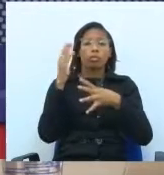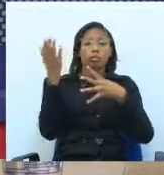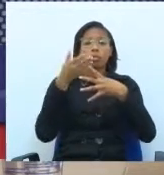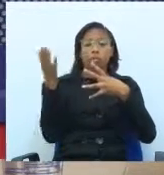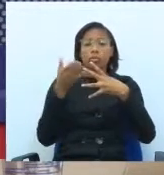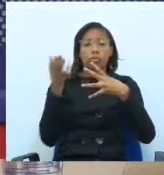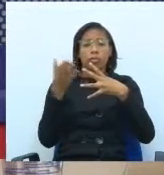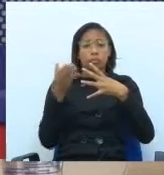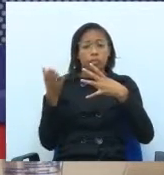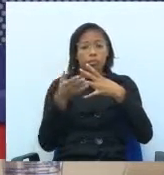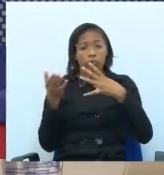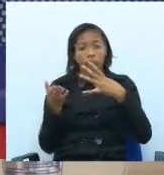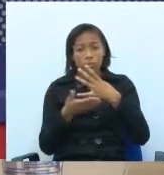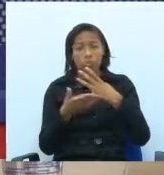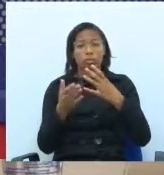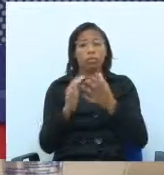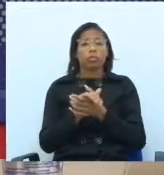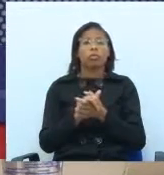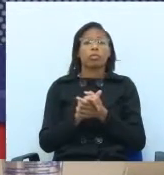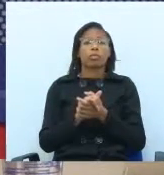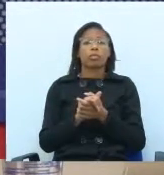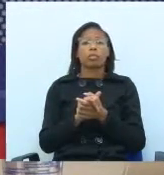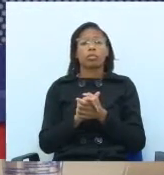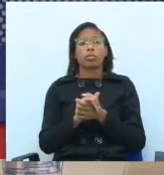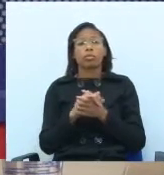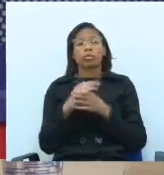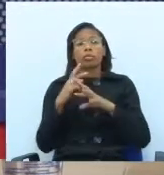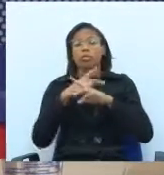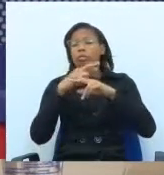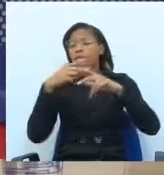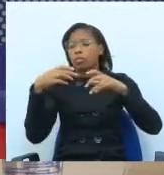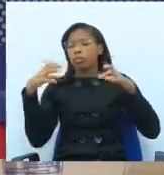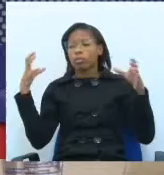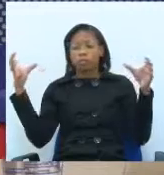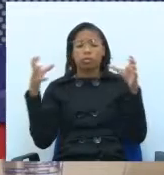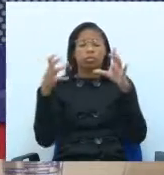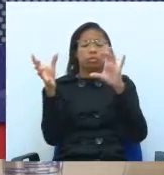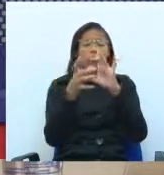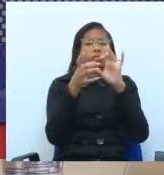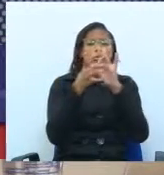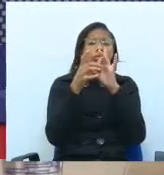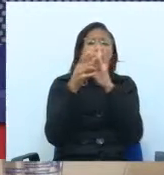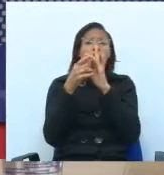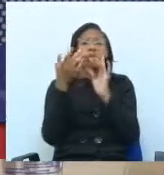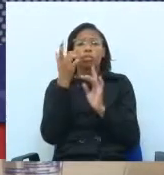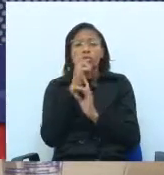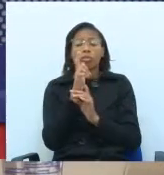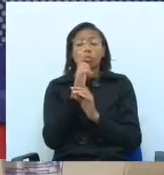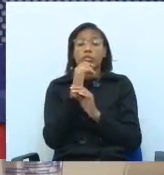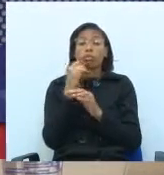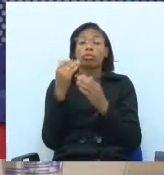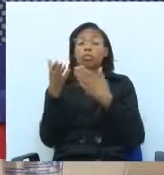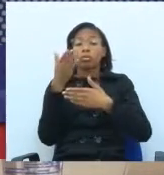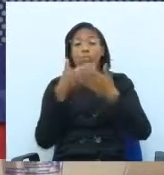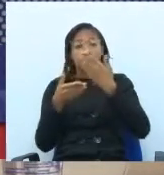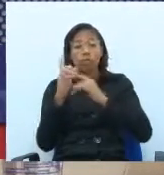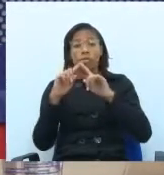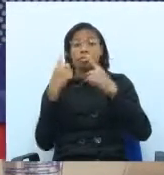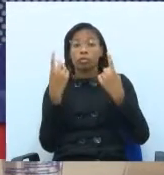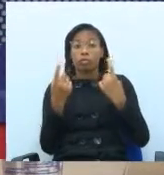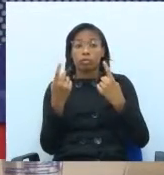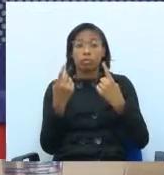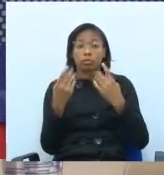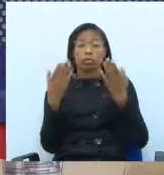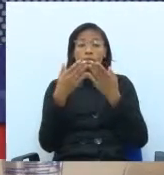para os valores de pequena monta, e tudo isso estava vinculado ao processo de securitização, mas uma operação